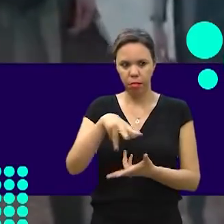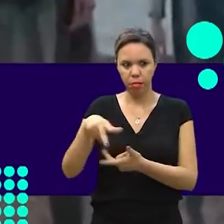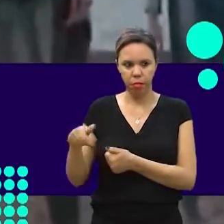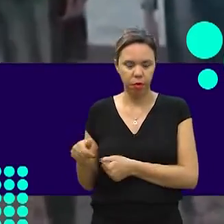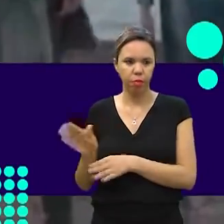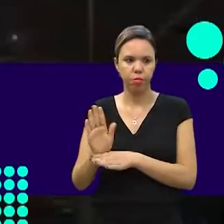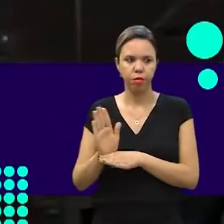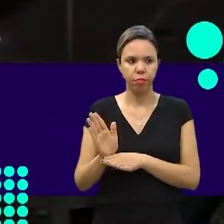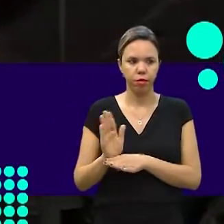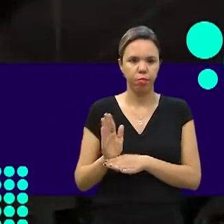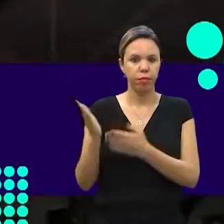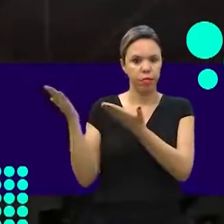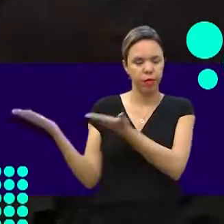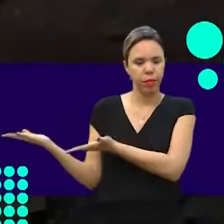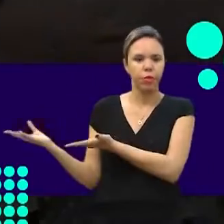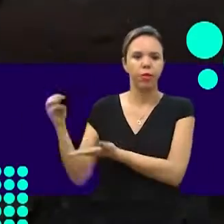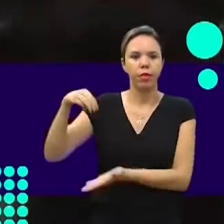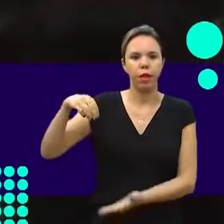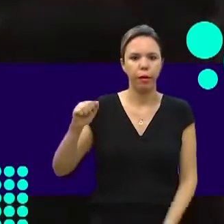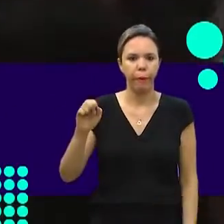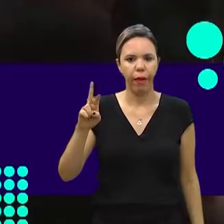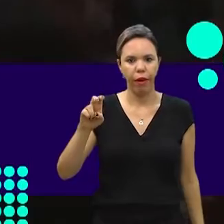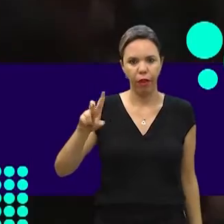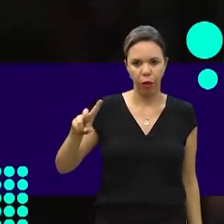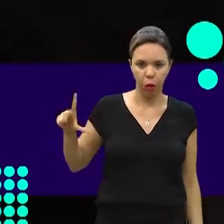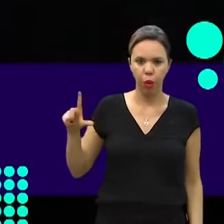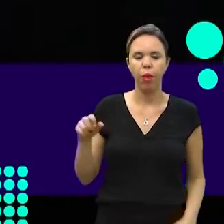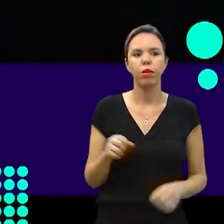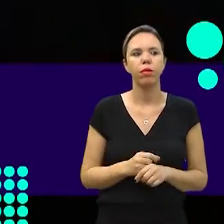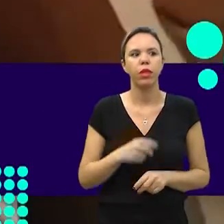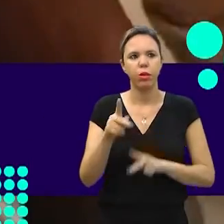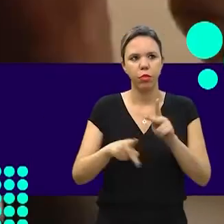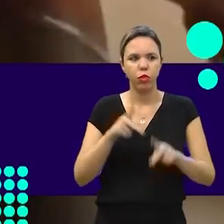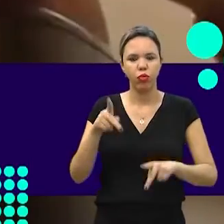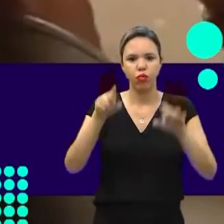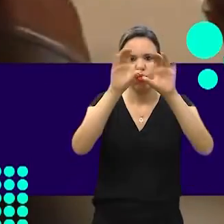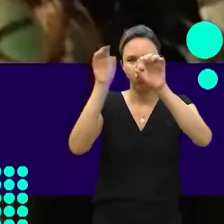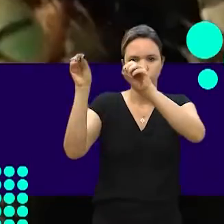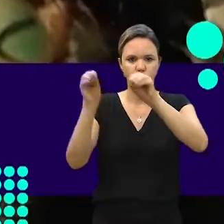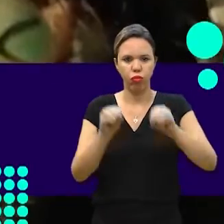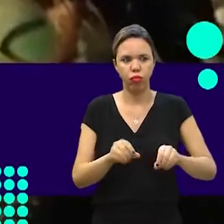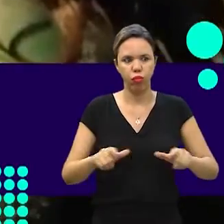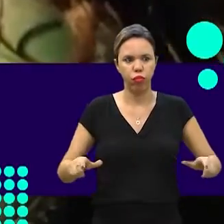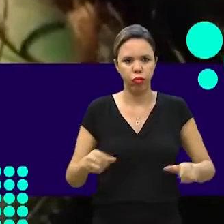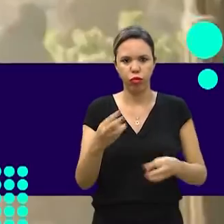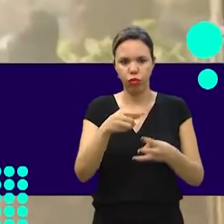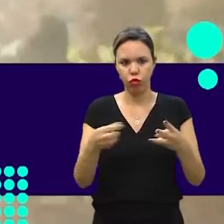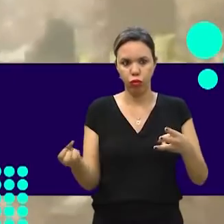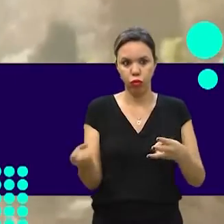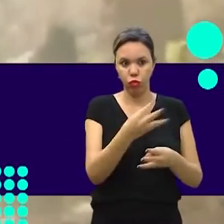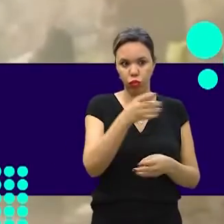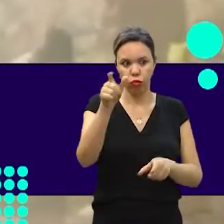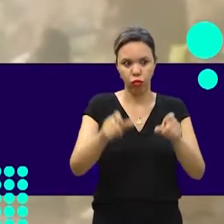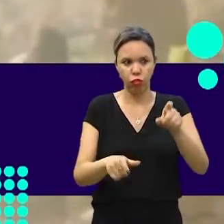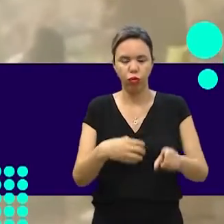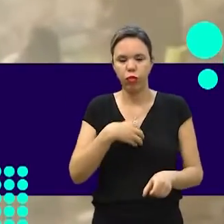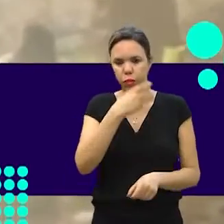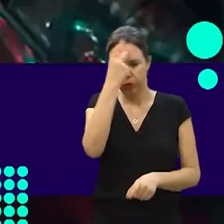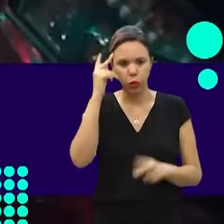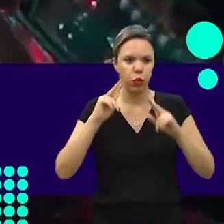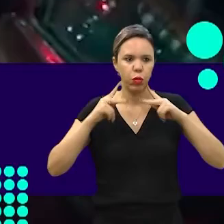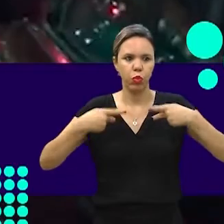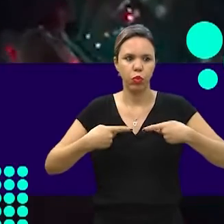celestiais geraram 3 novas raças na Terra, entre elas os humanos e os eternos, superpoderosos